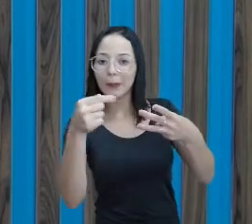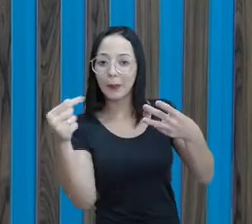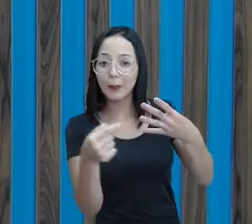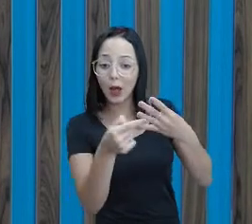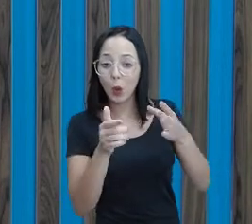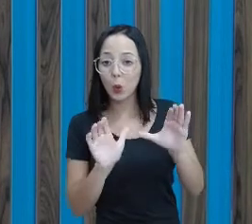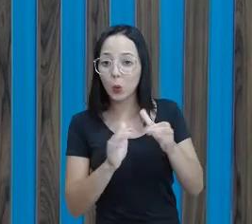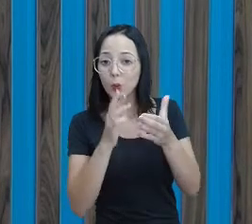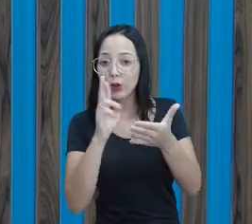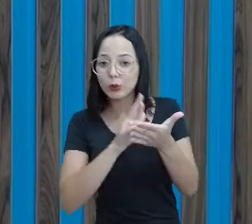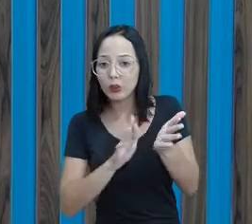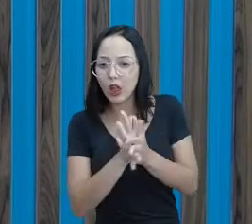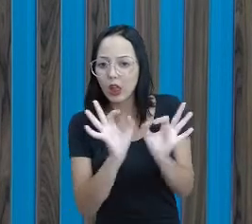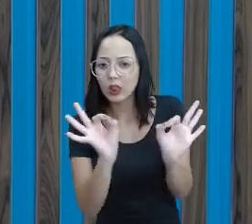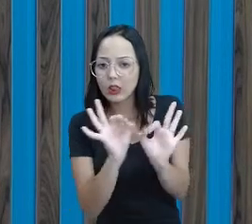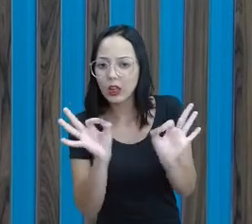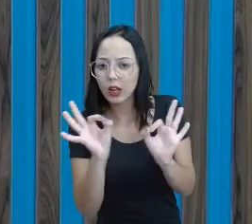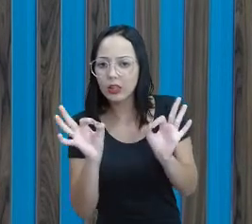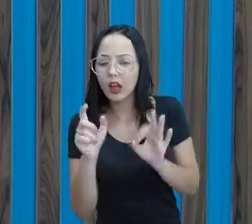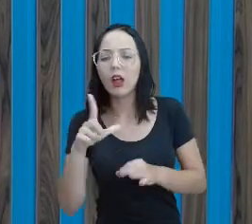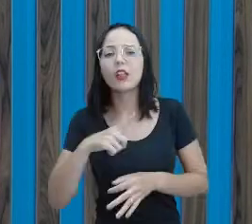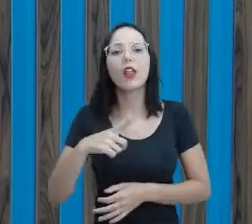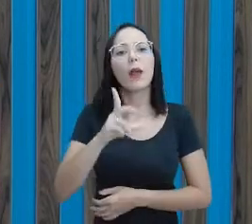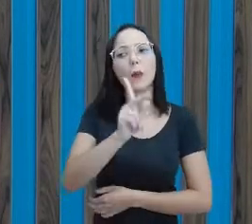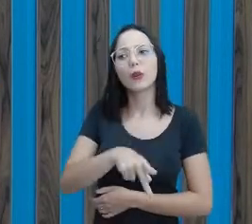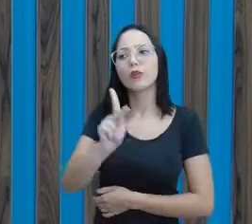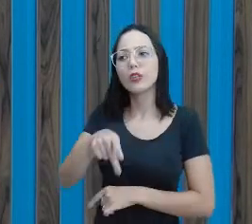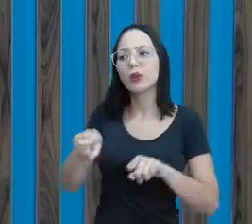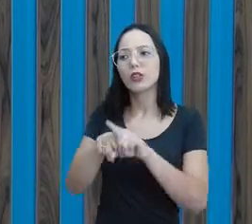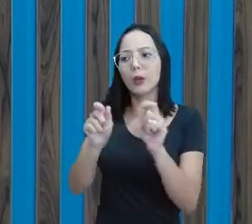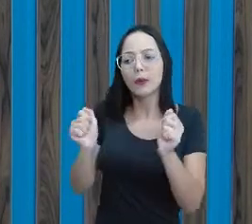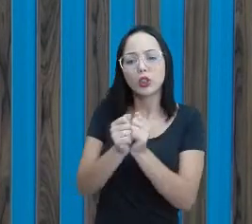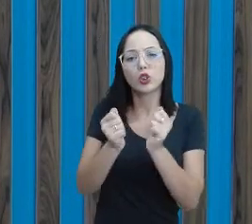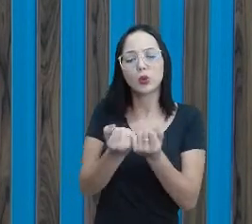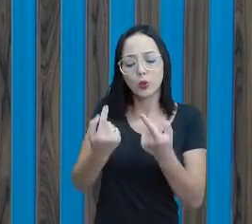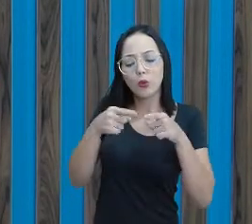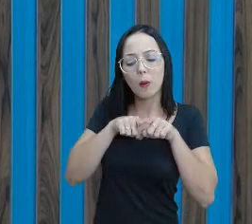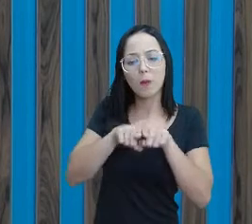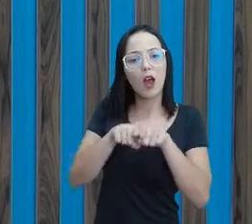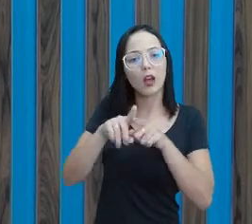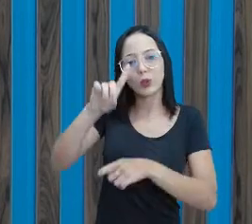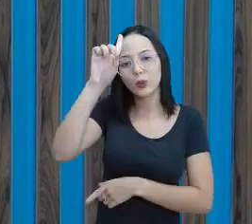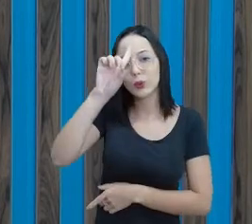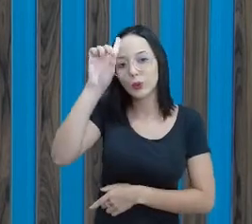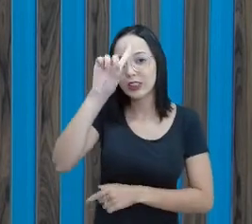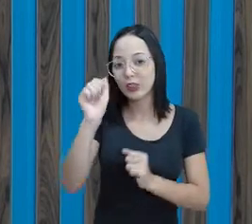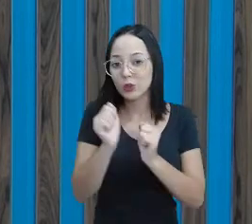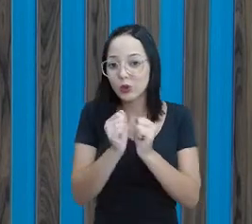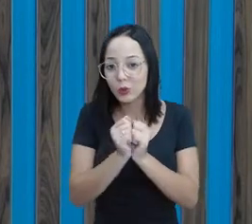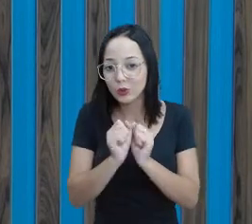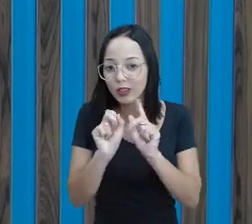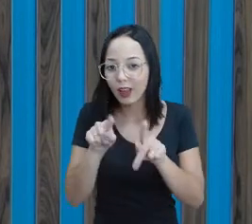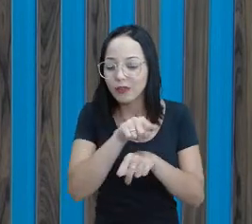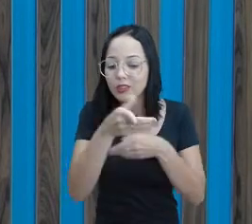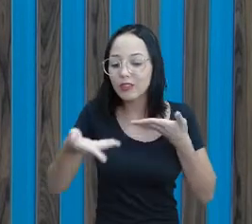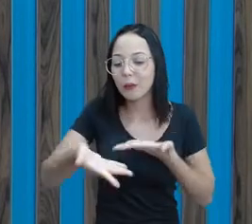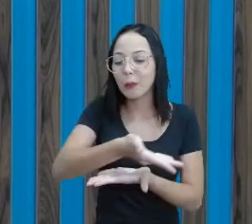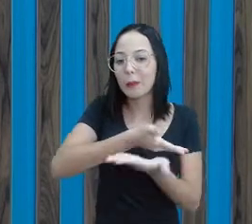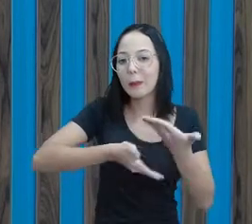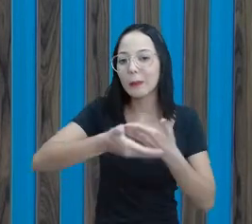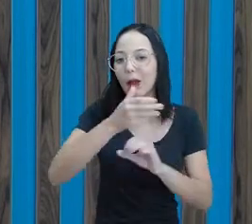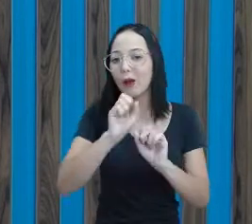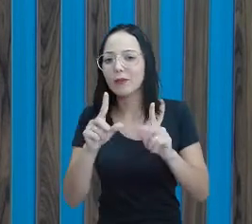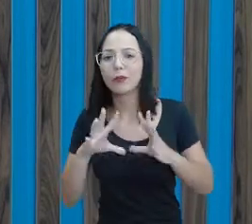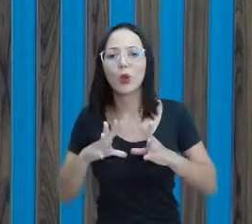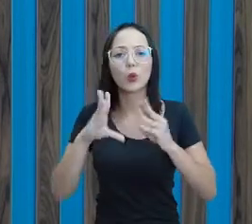equipe, não te responder na hora, tu tem o teu professor, cara, que está contigo aí, ó, todo dia. É com ele que tu vai trocar ideia, meu irmão. Tudo aquilo